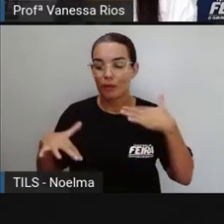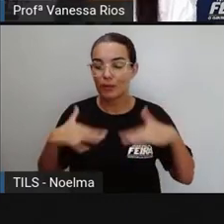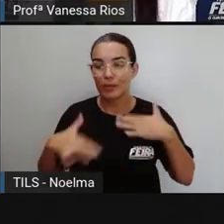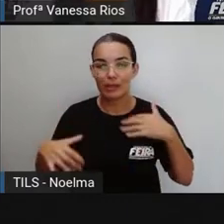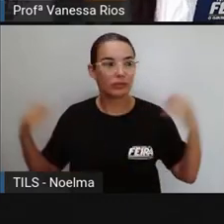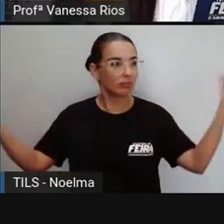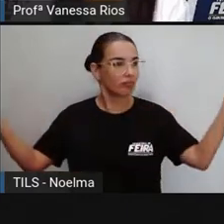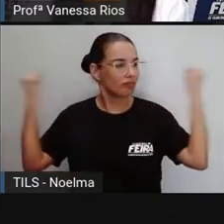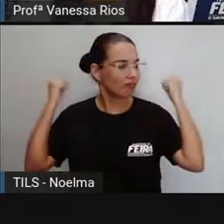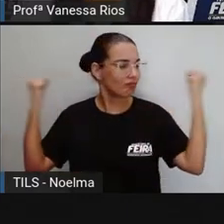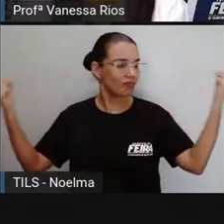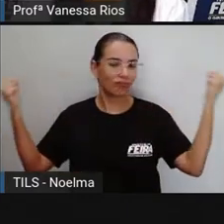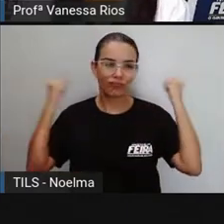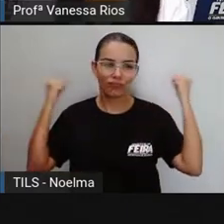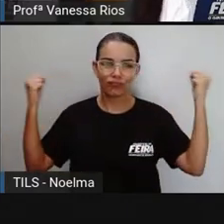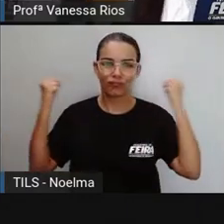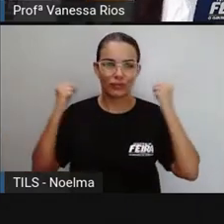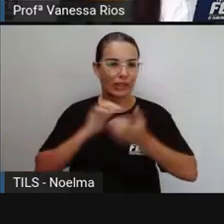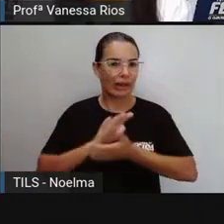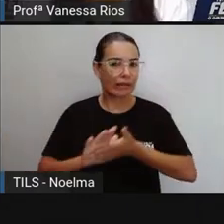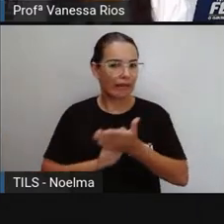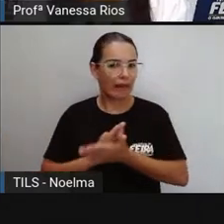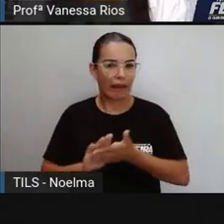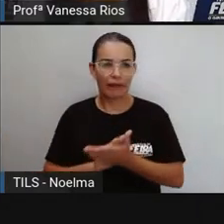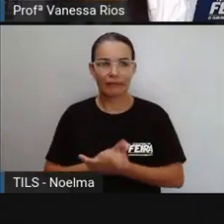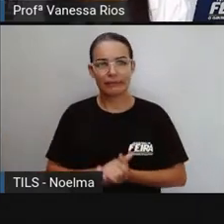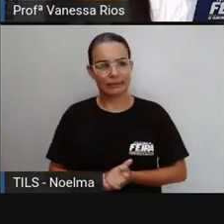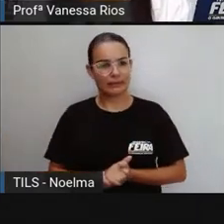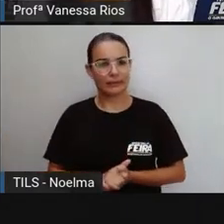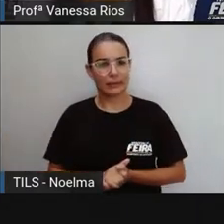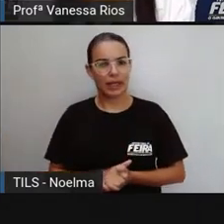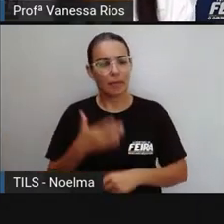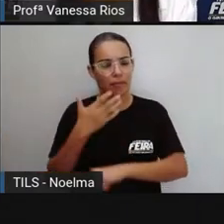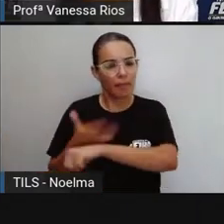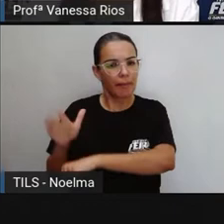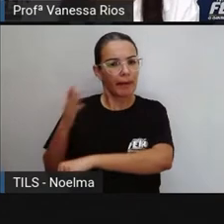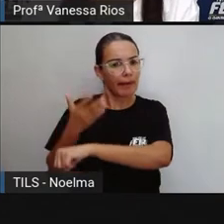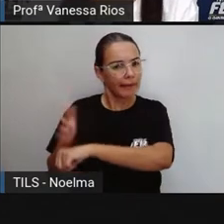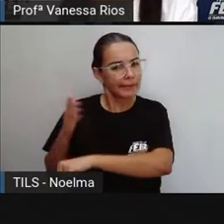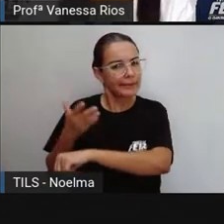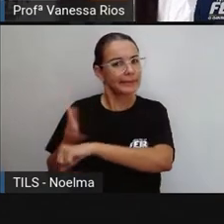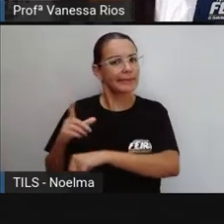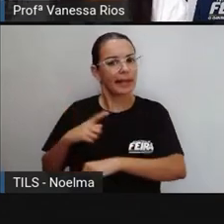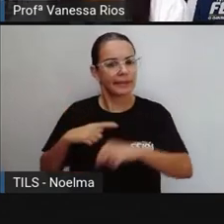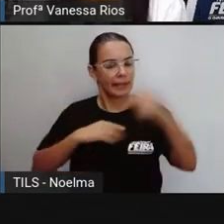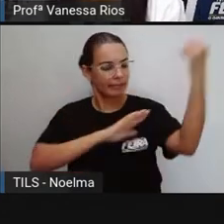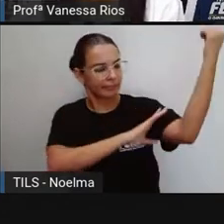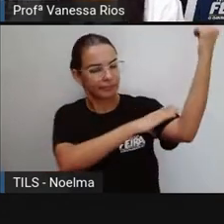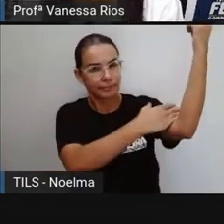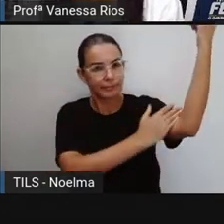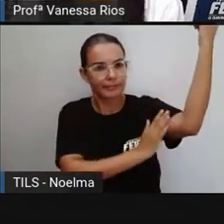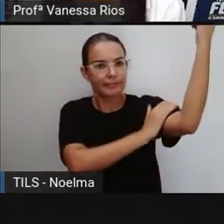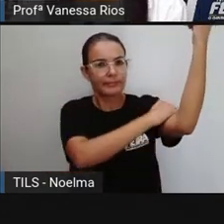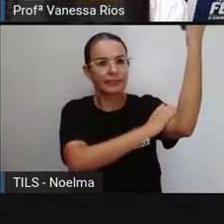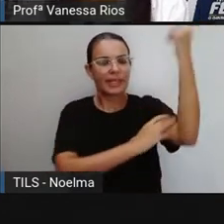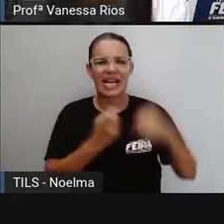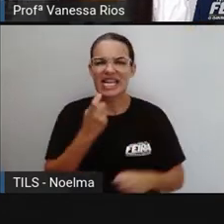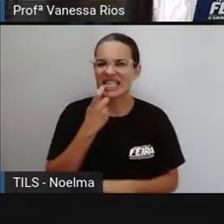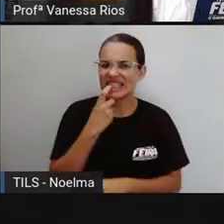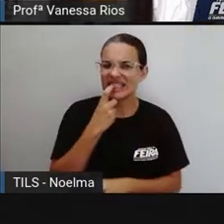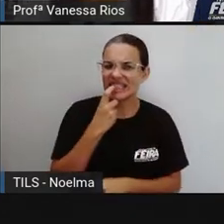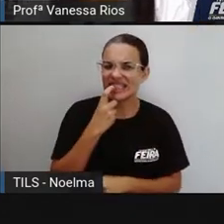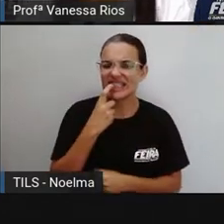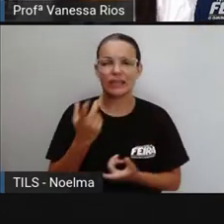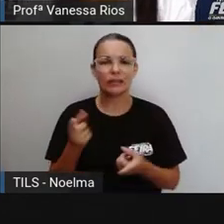agir, né, movimentando o corpo em práticas que exercitem aí os músculos, os ossos,